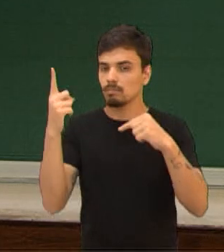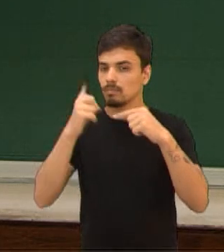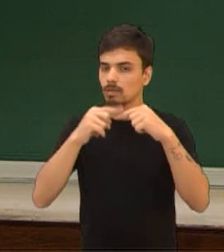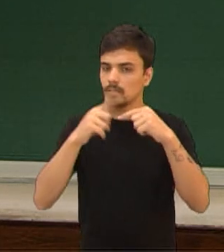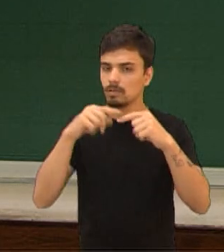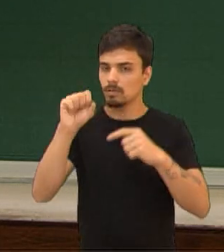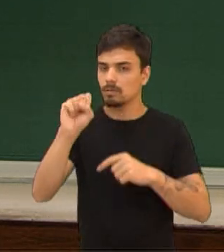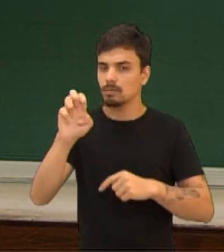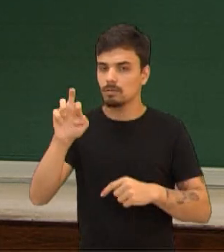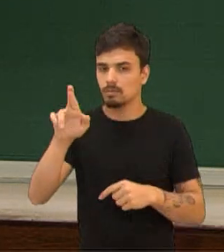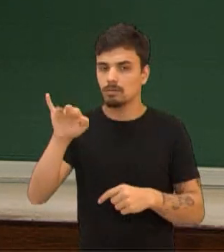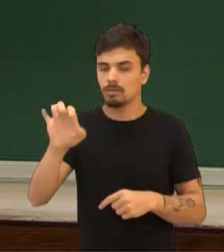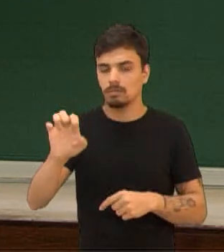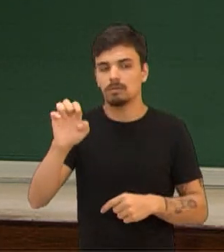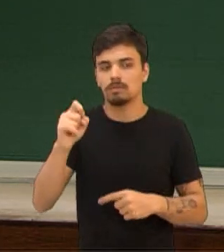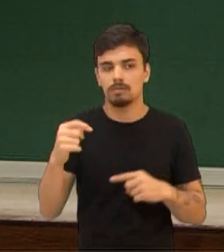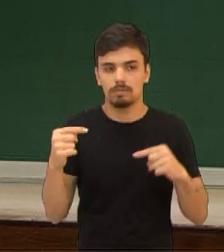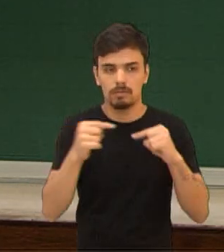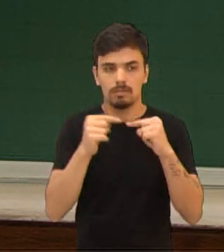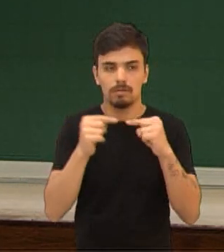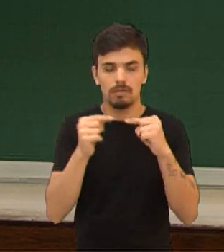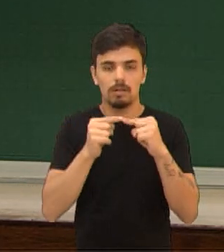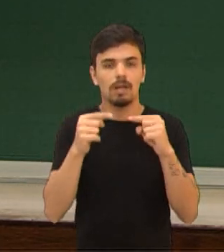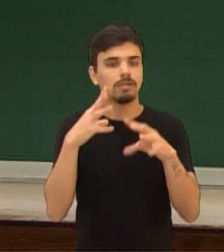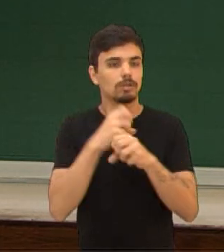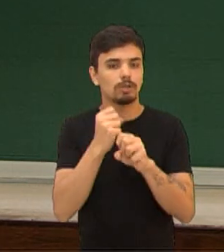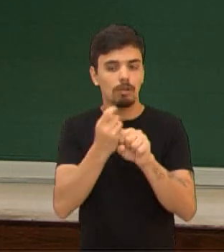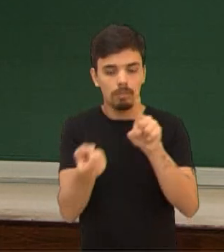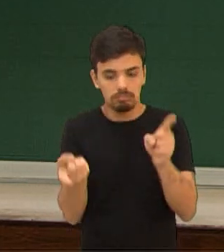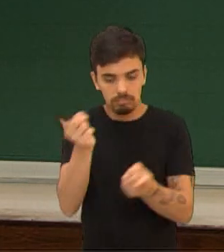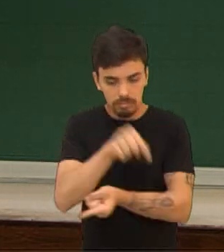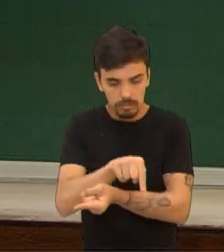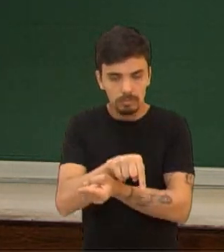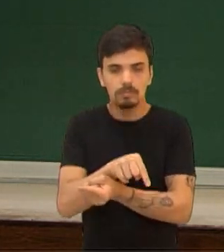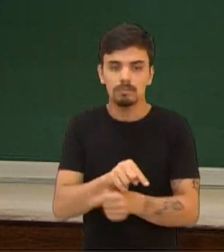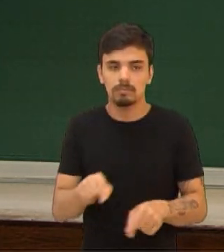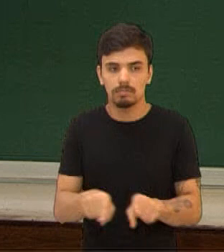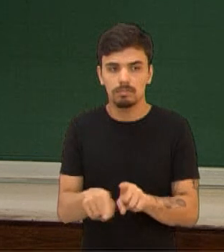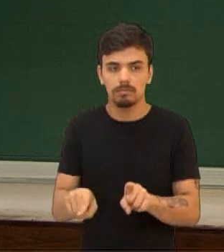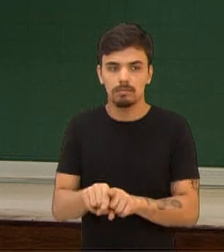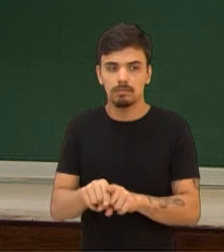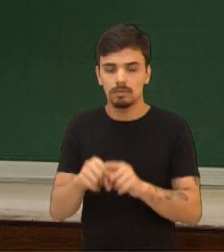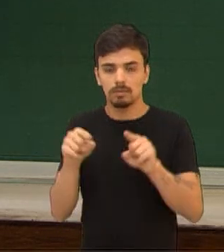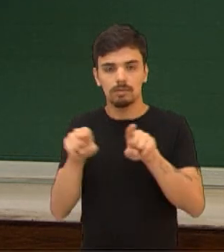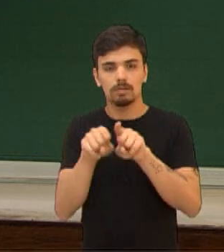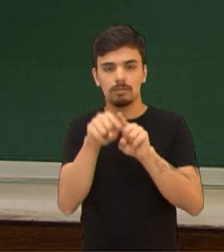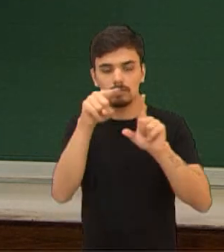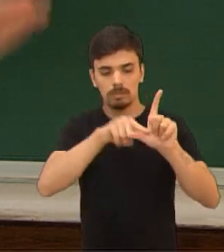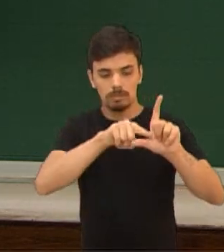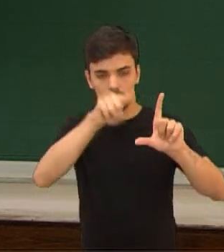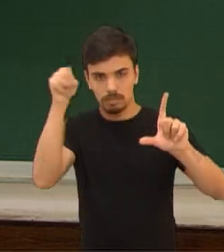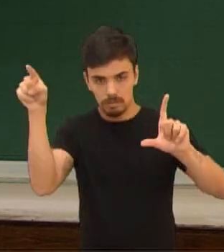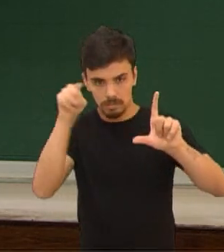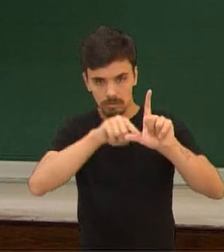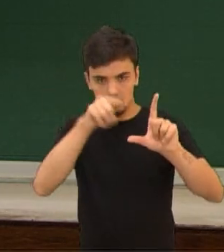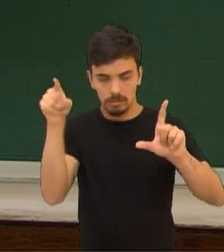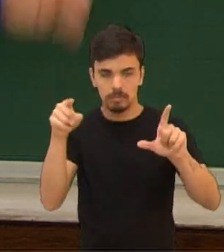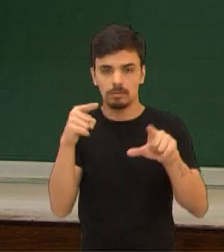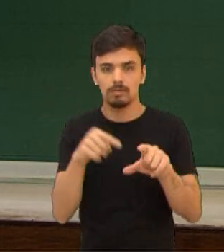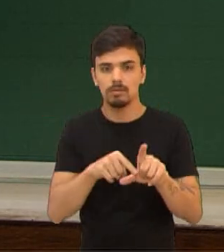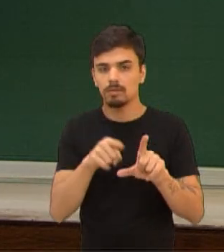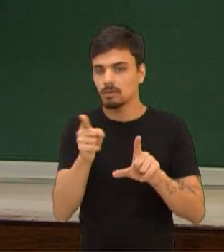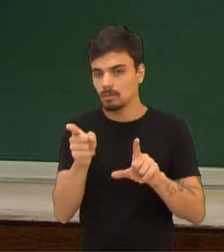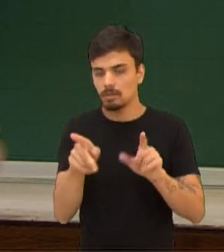que é a capacitância equivalente é a soma dos inversos das capacitâncias, e que o gráfico do circuito RC ele é crescente